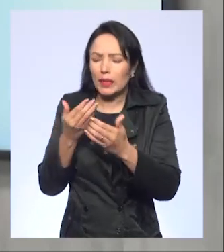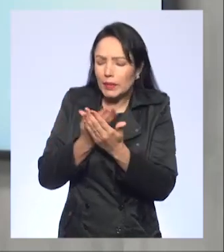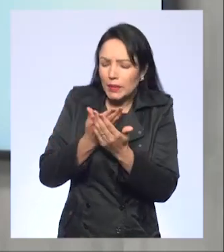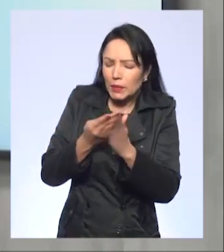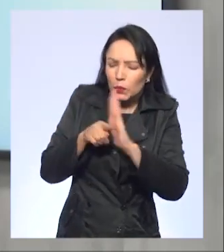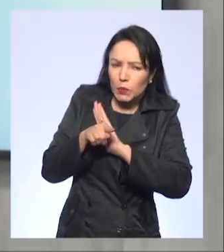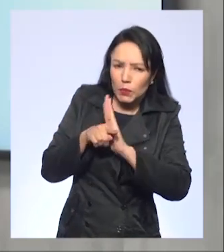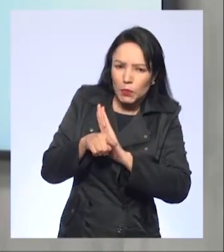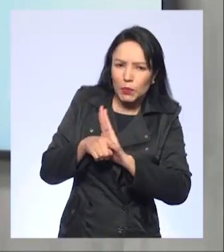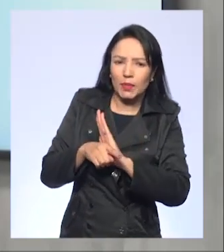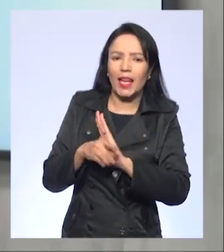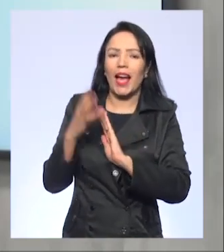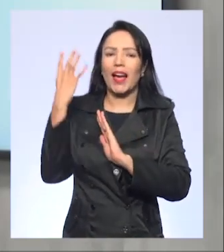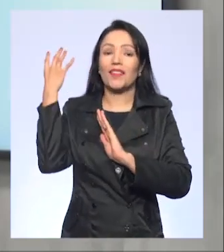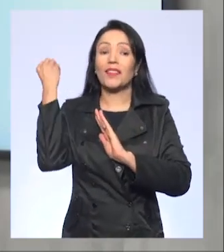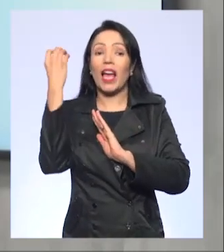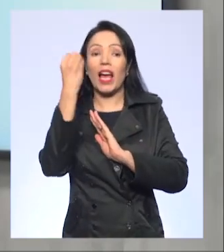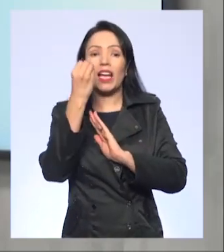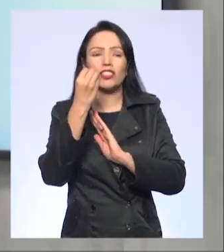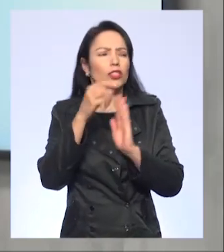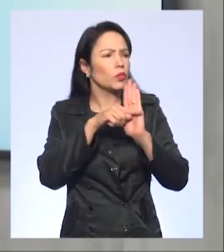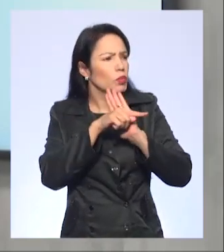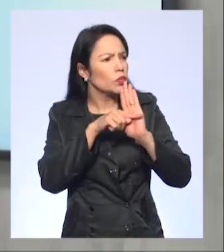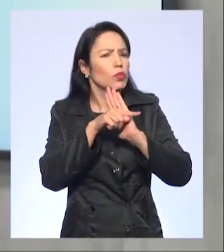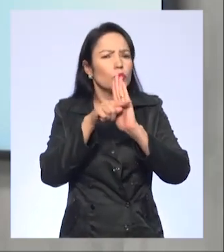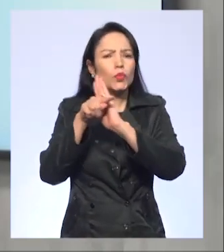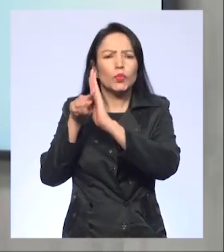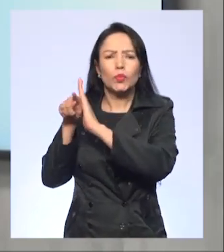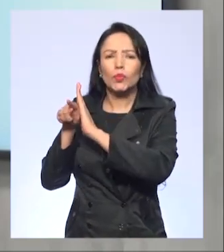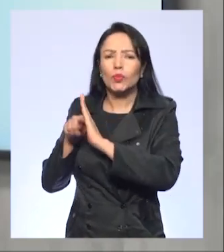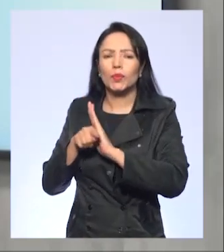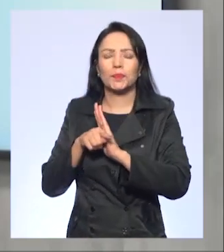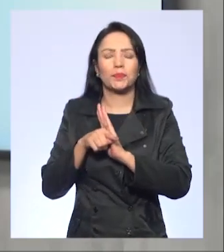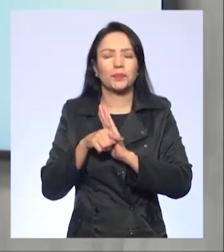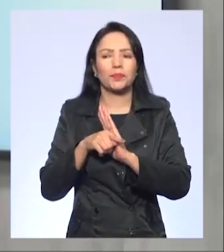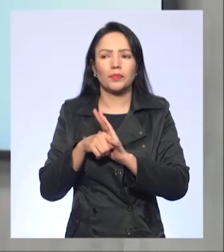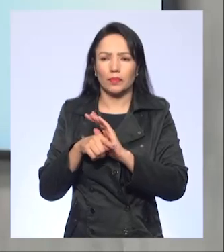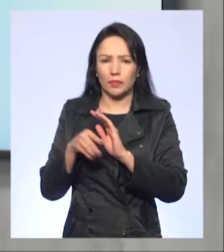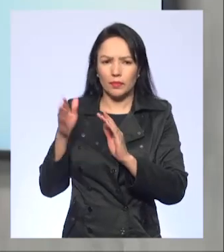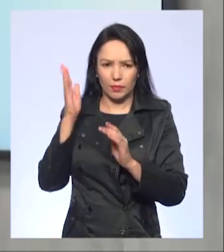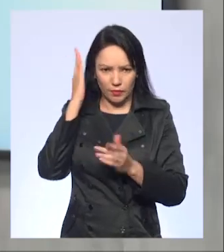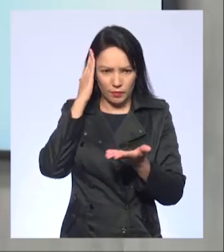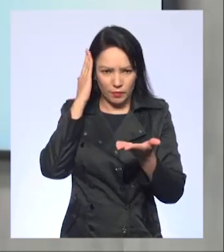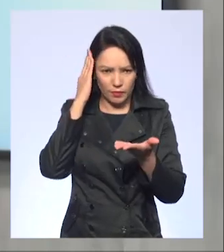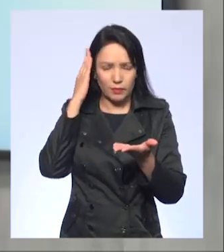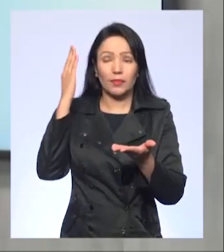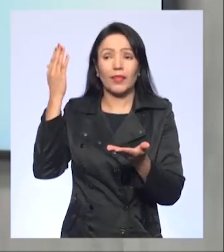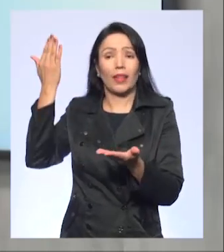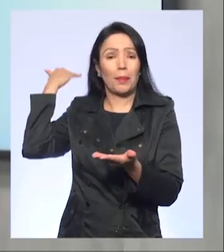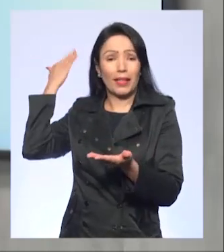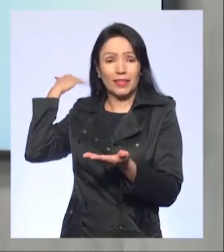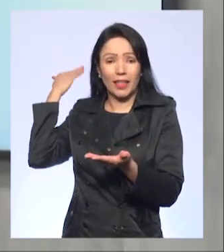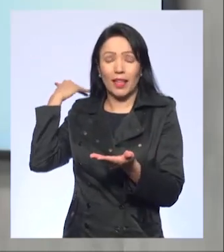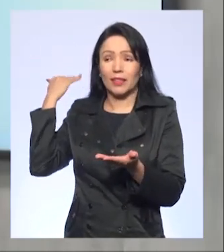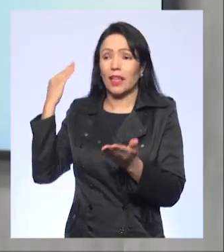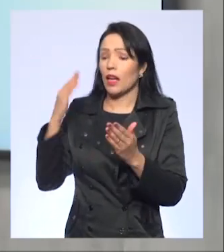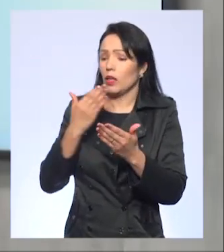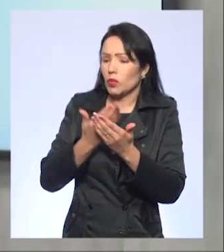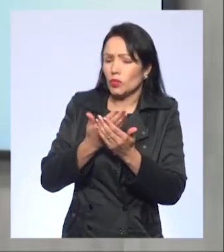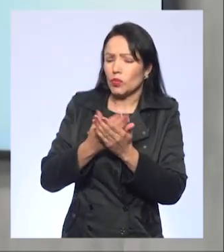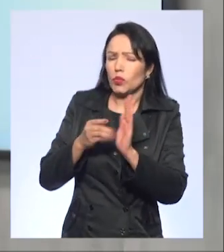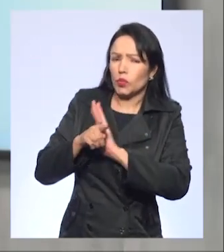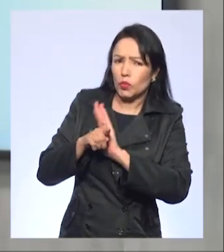às grandes viagens no final da vida. Você não sei se você já sabe, né? Lá na antiguidade se dedicava aos estudos quem tinha